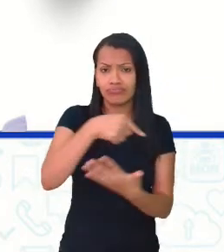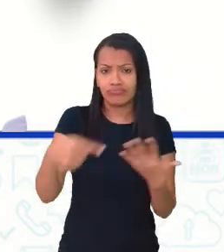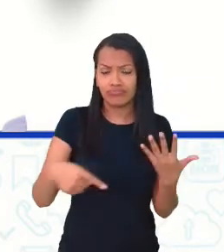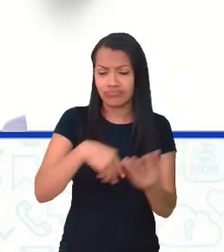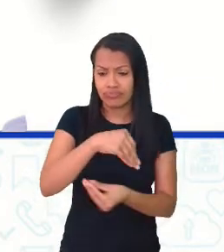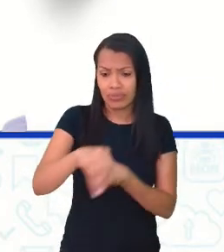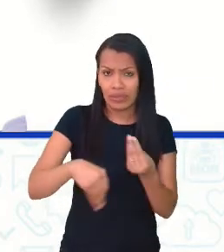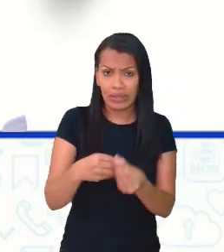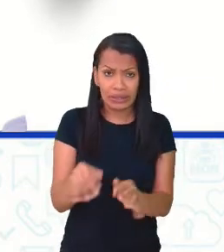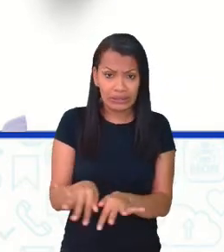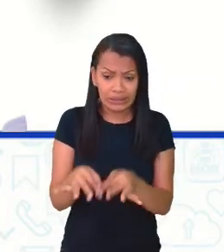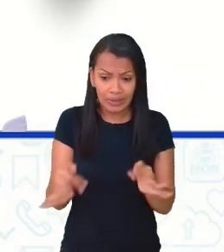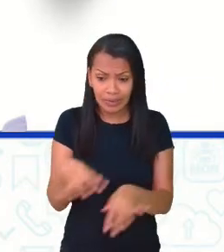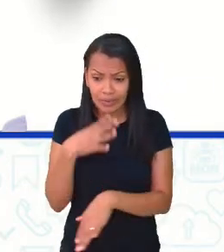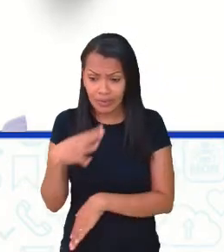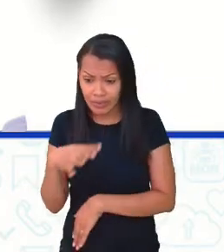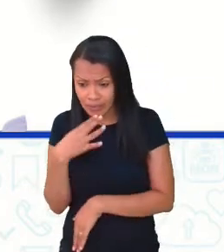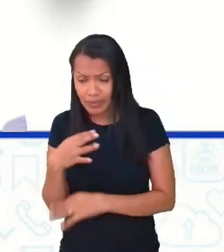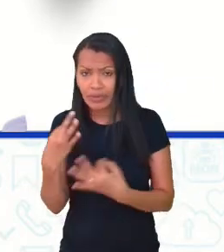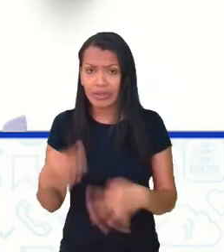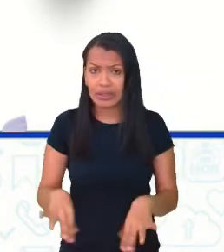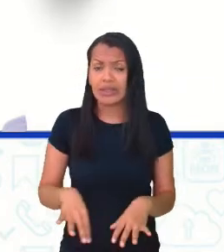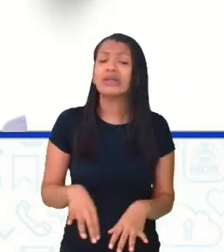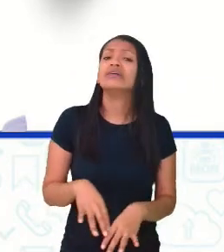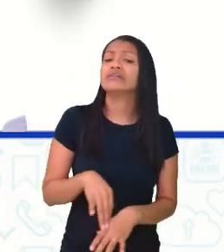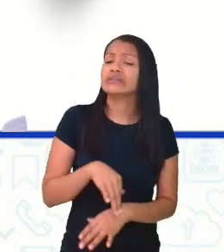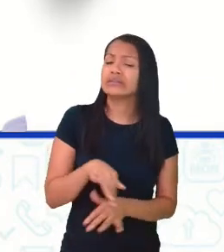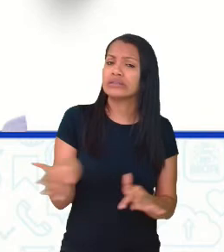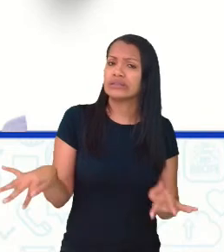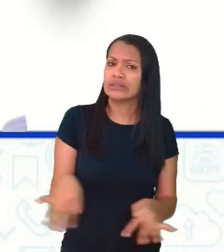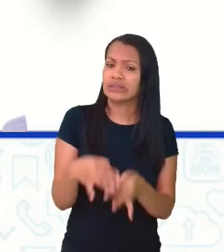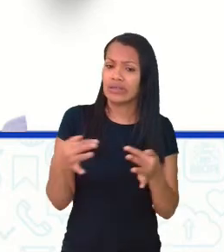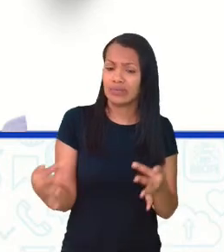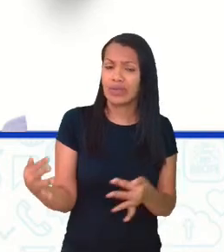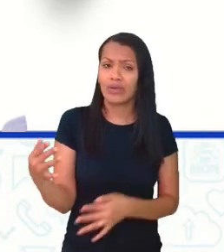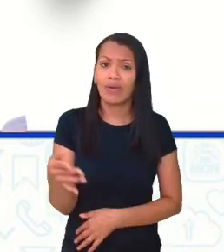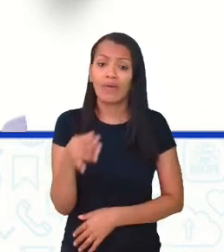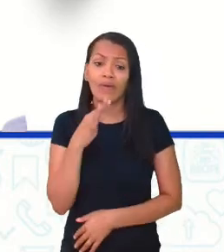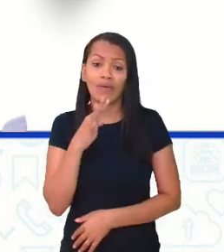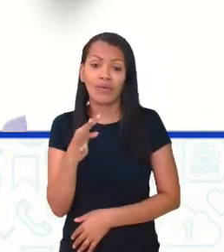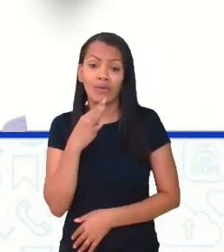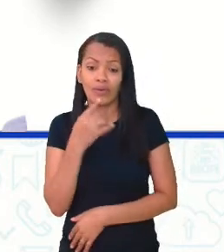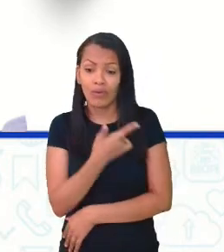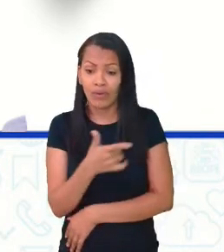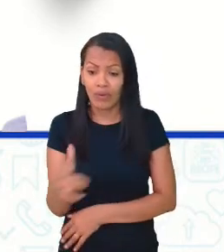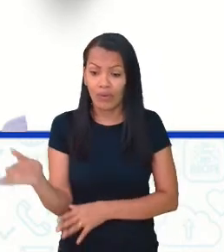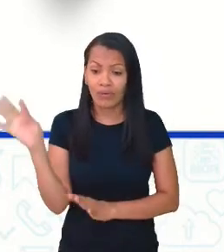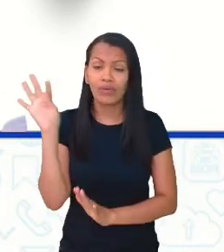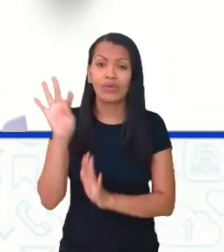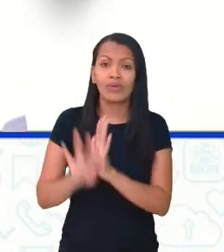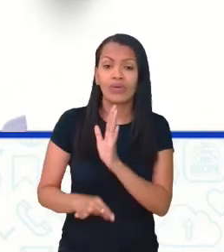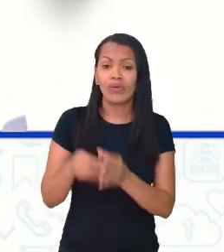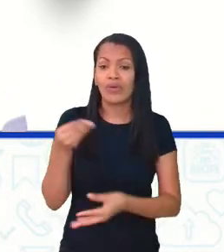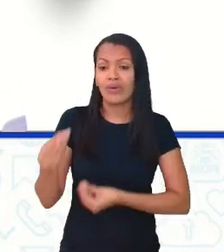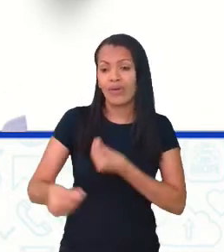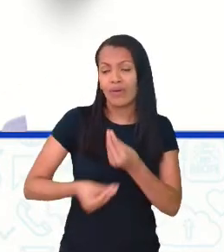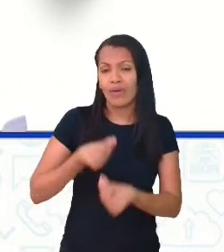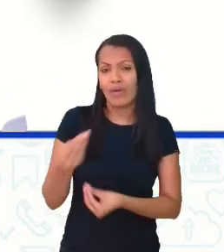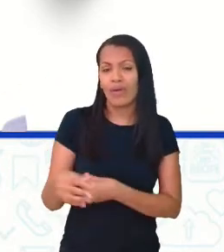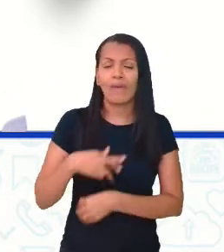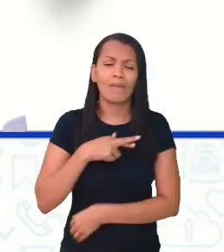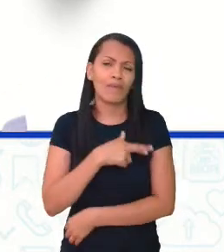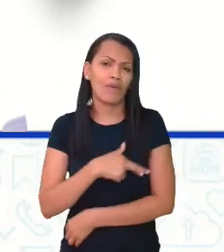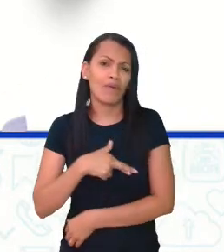crônica do mesmo jeito que é simples reconhecer um outro texto narrativo, como um romance, como